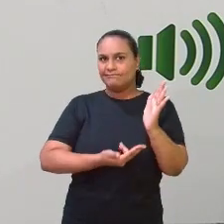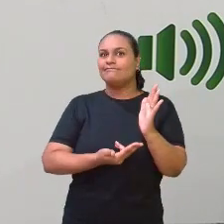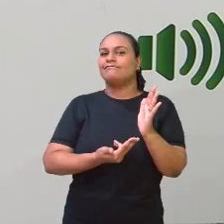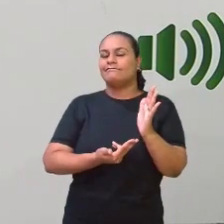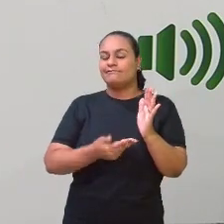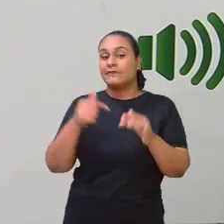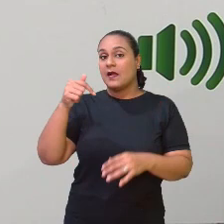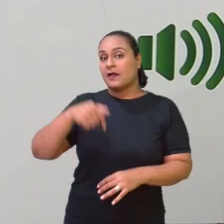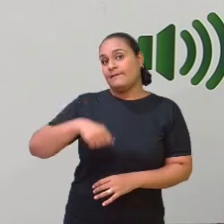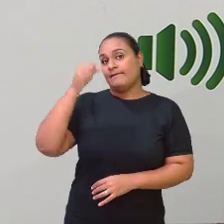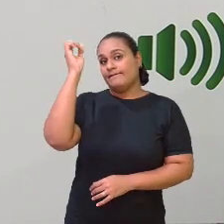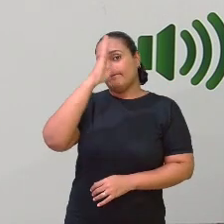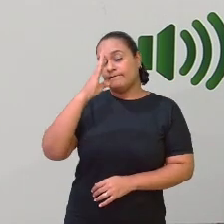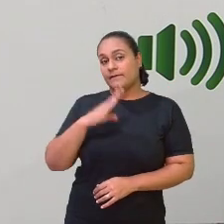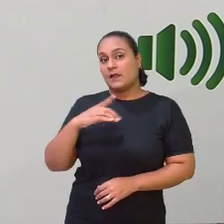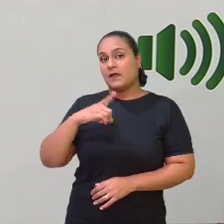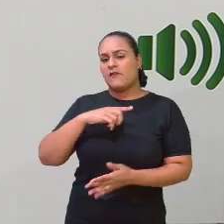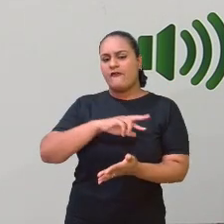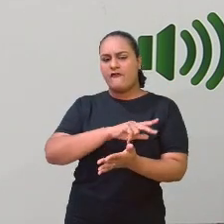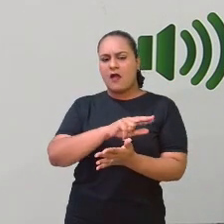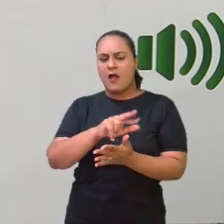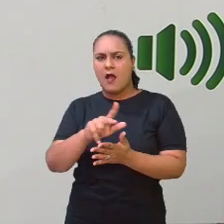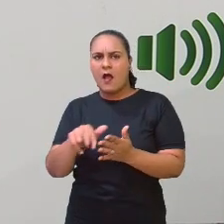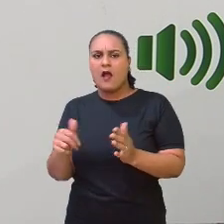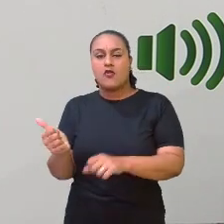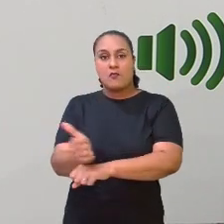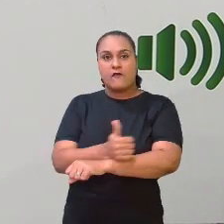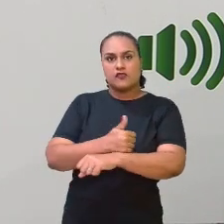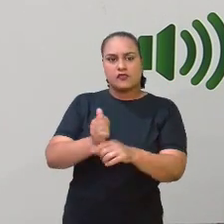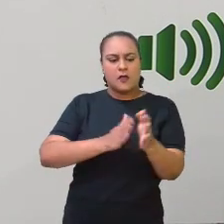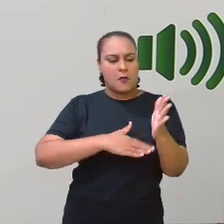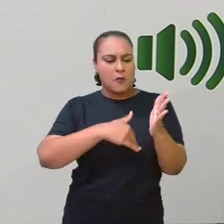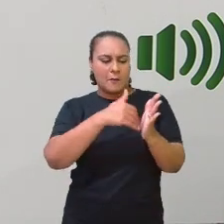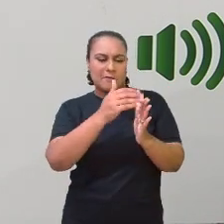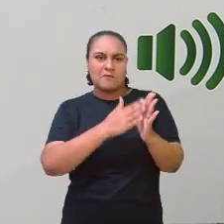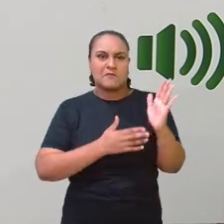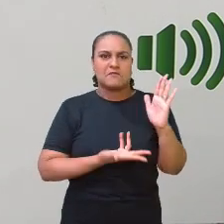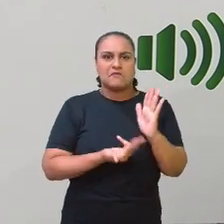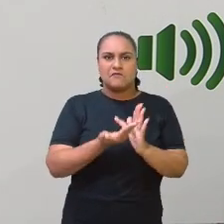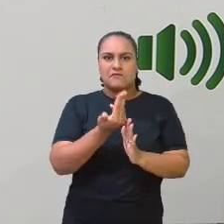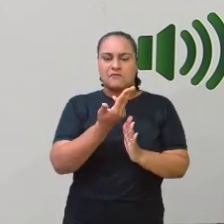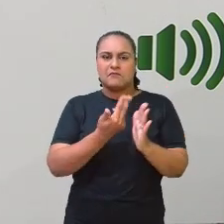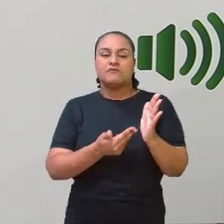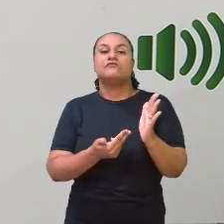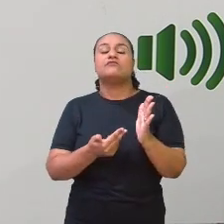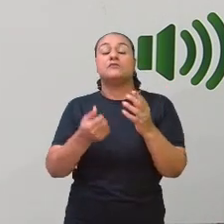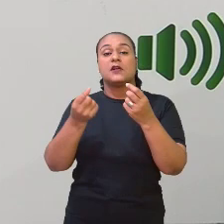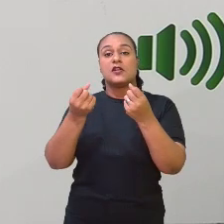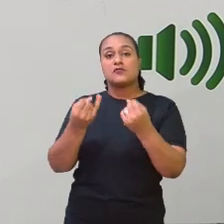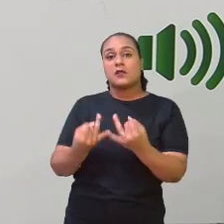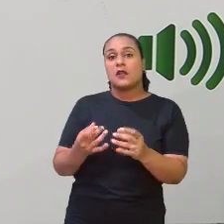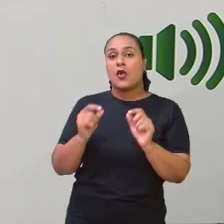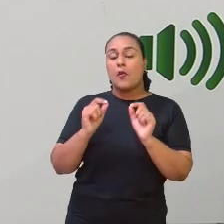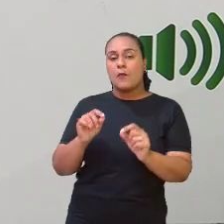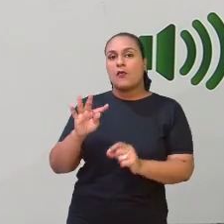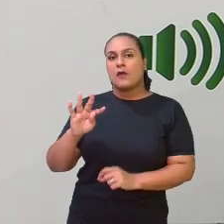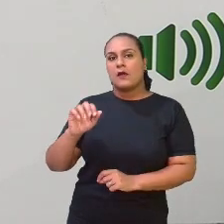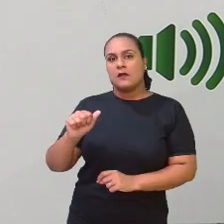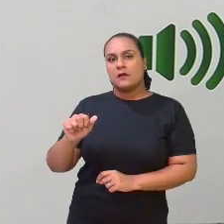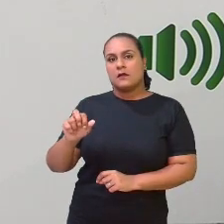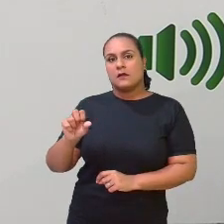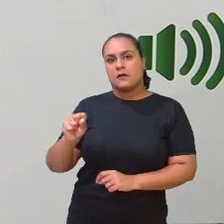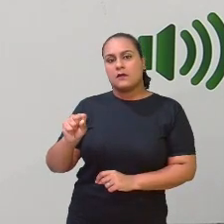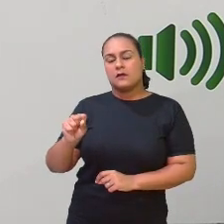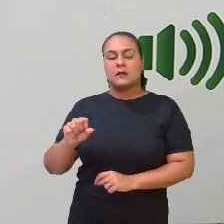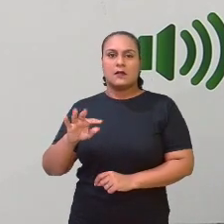No Brasil, nós temos vários tipos de artistas, inclusive nós falamos um pouco sobre Tarsila do Amaral na aula anterior, e